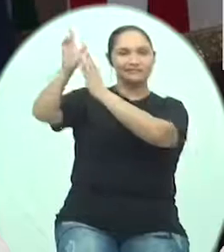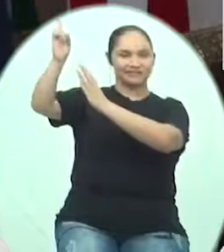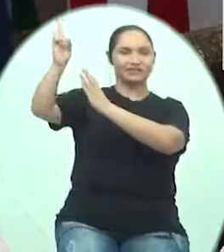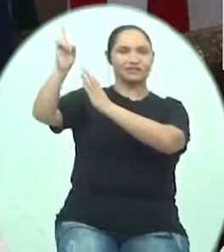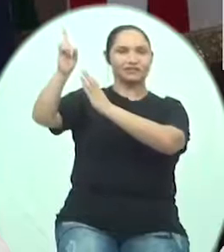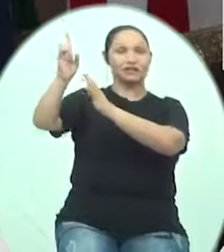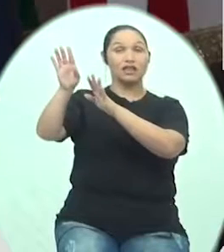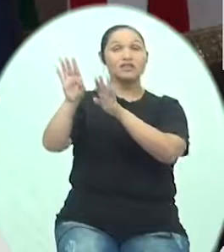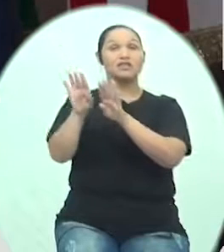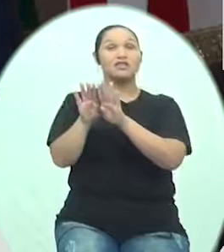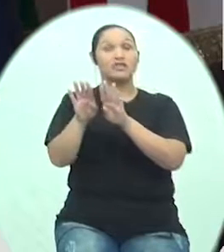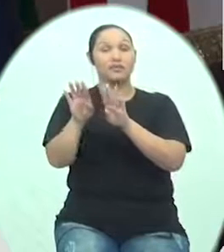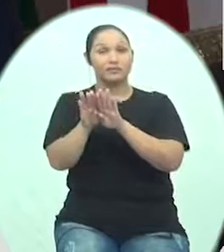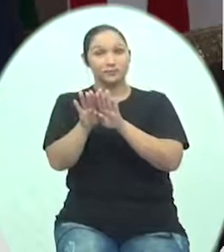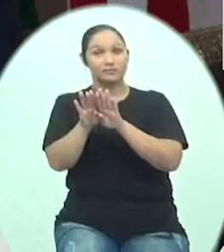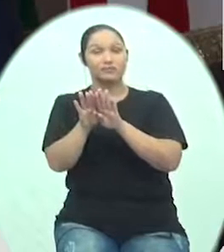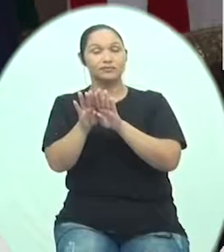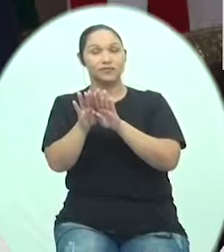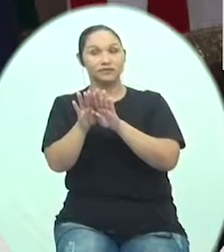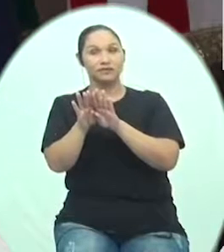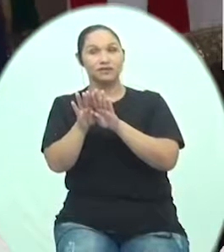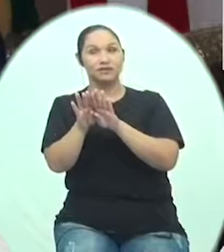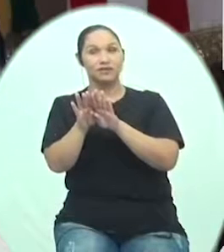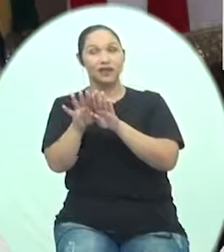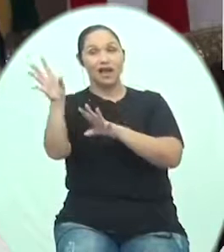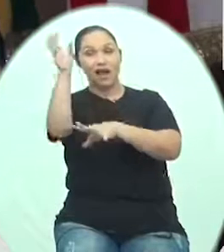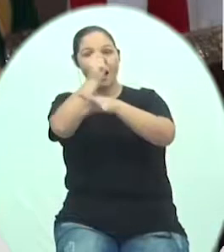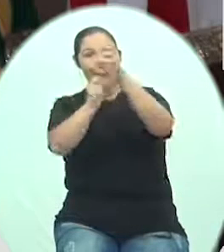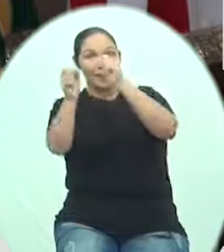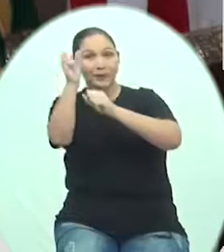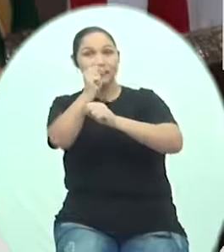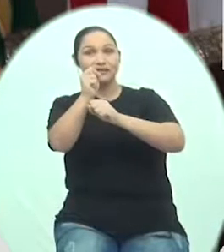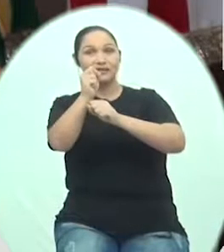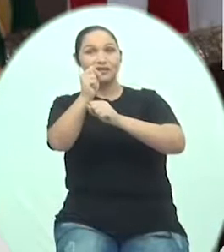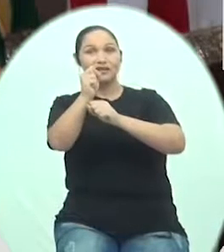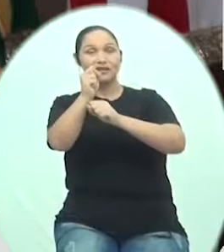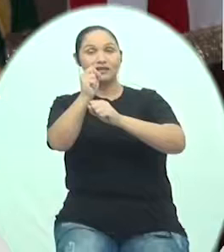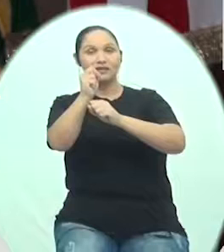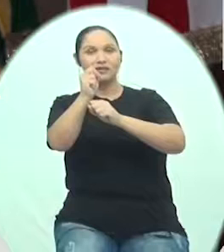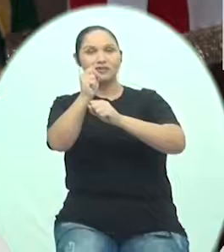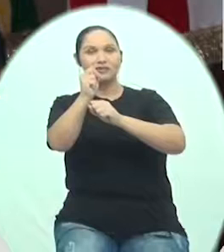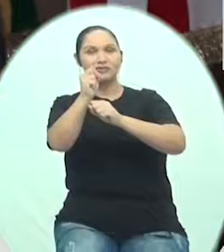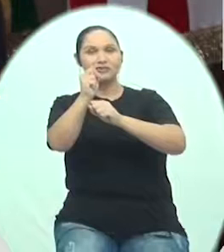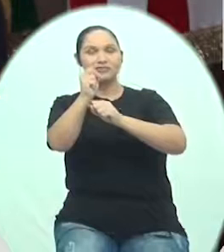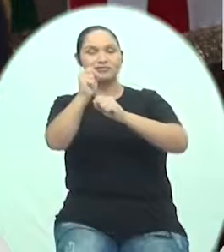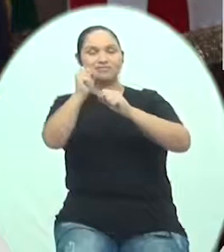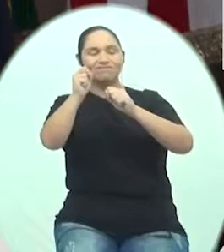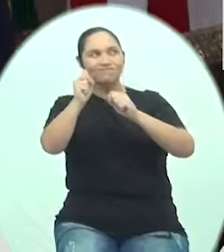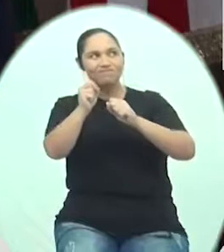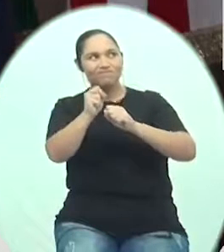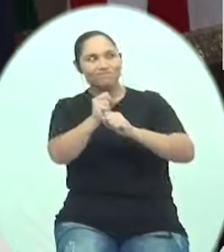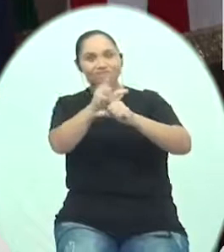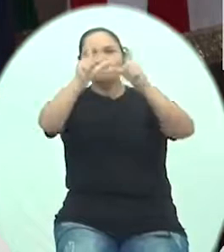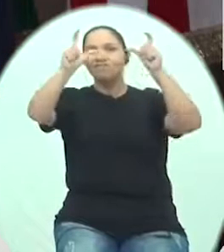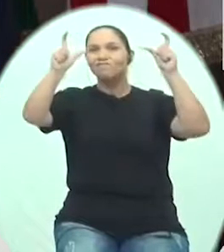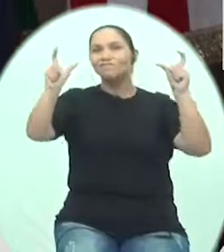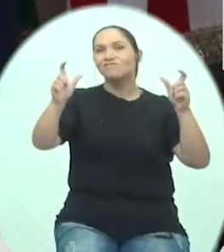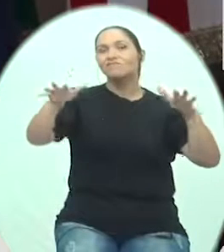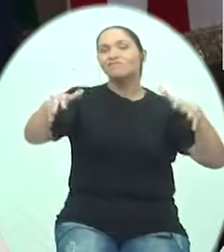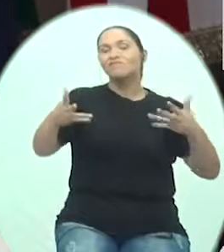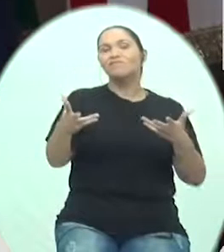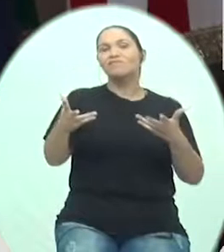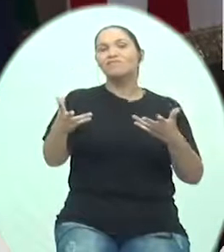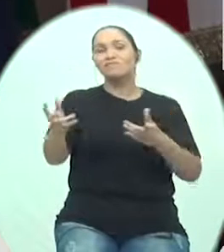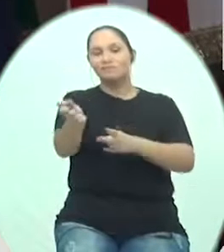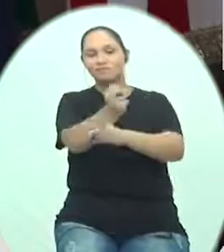convocados a se Despertar a se envolver em todas as esferas da nossa sociedade isso que